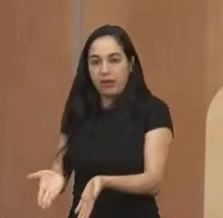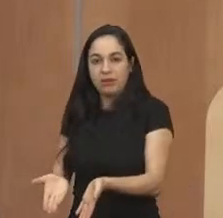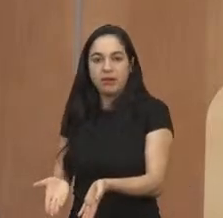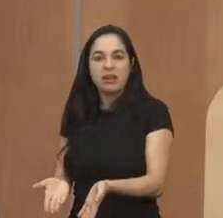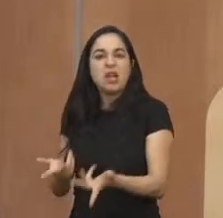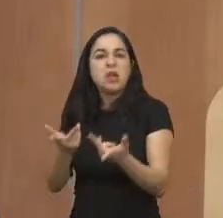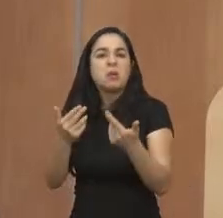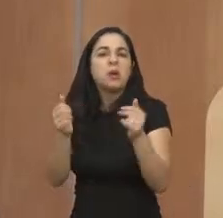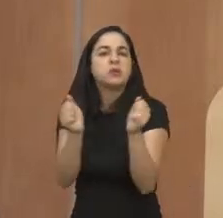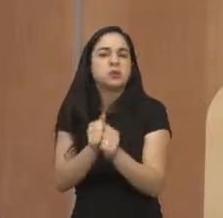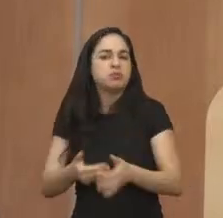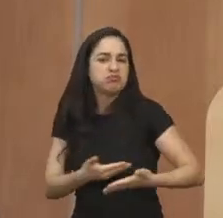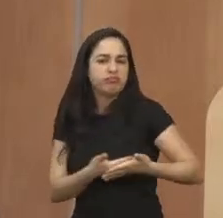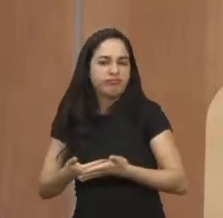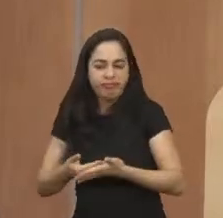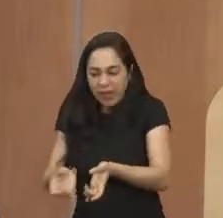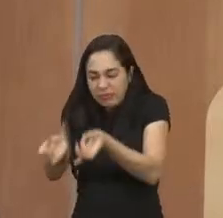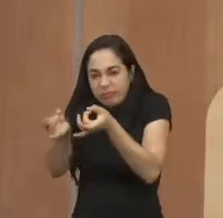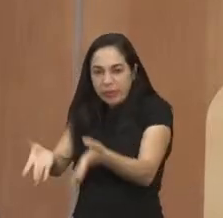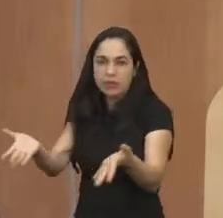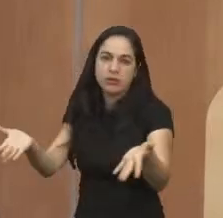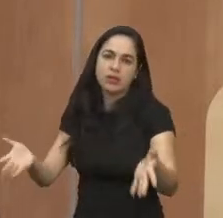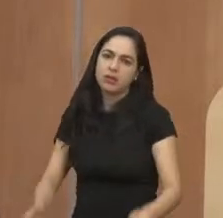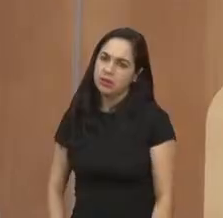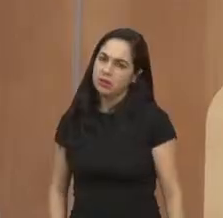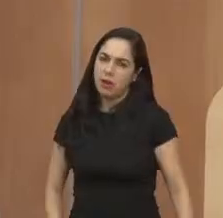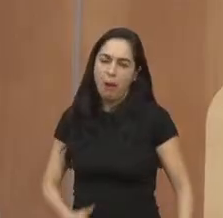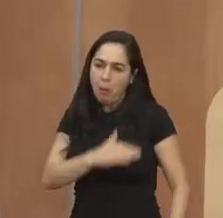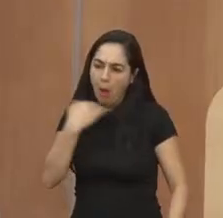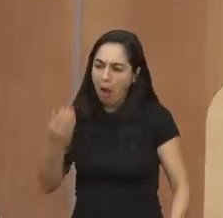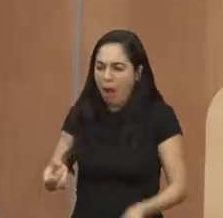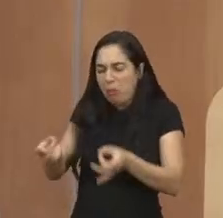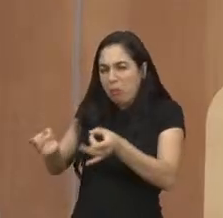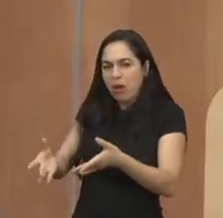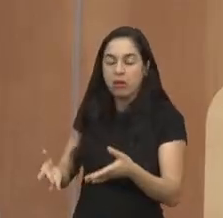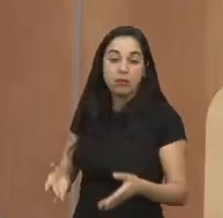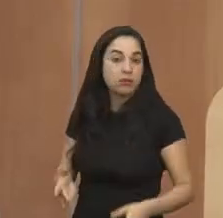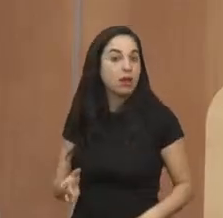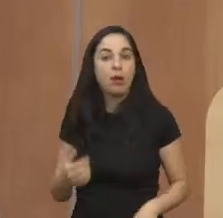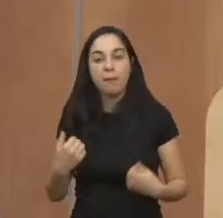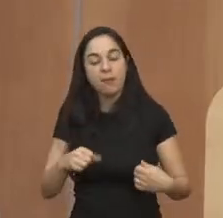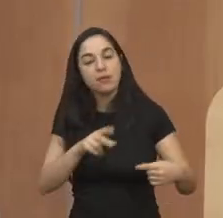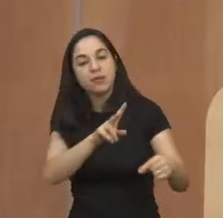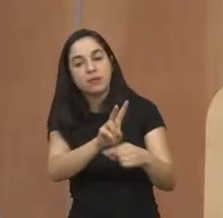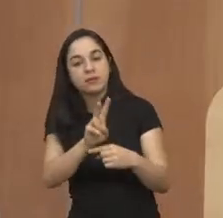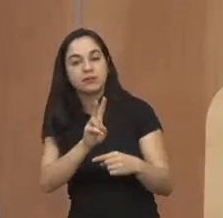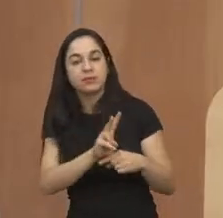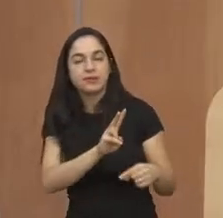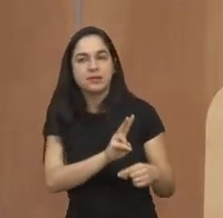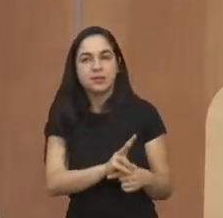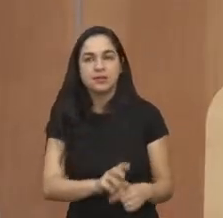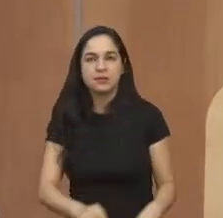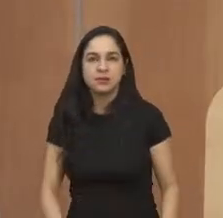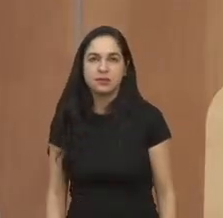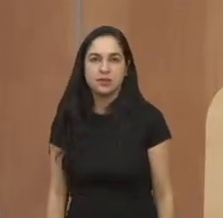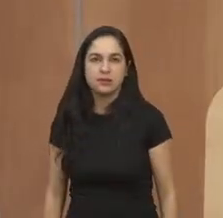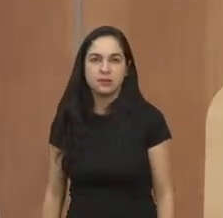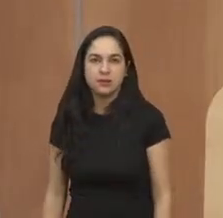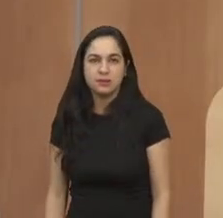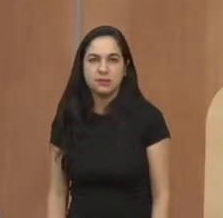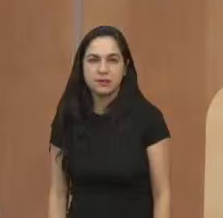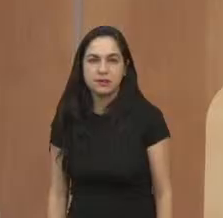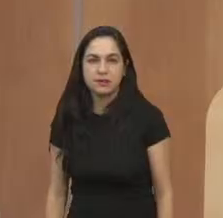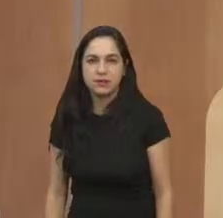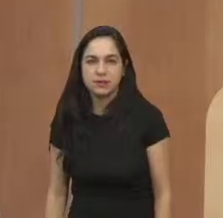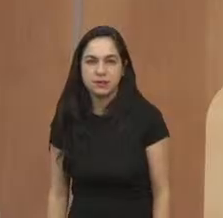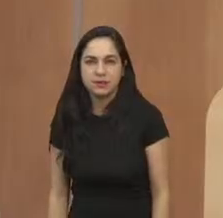hospitalar. E a gente entende, né, esse trabalho pró-vida, que realmente tem que ser dado um tratamento diferente para esses casos. A gente